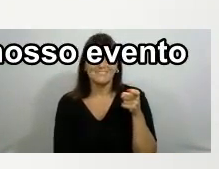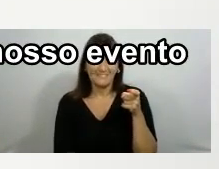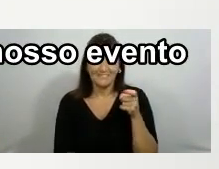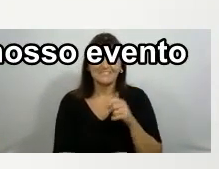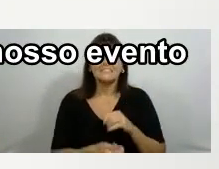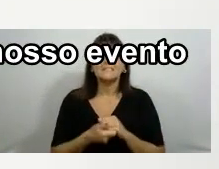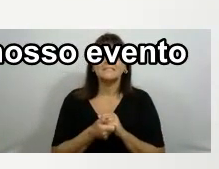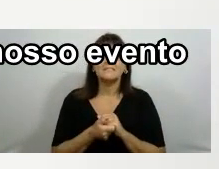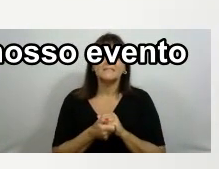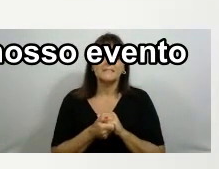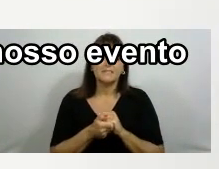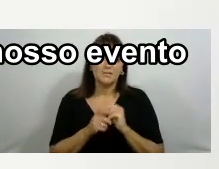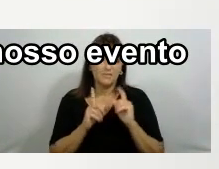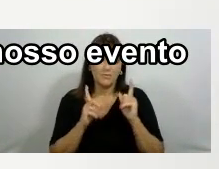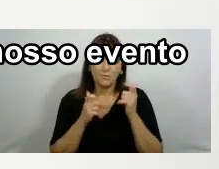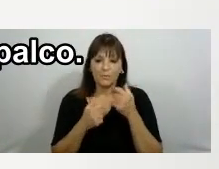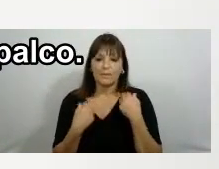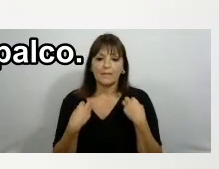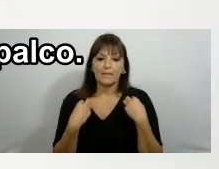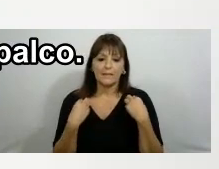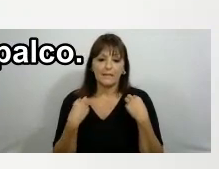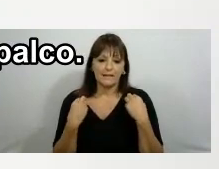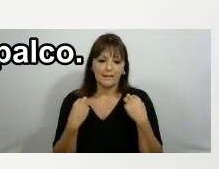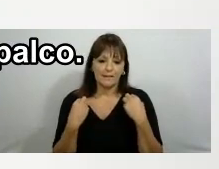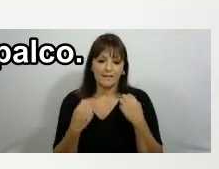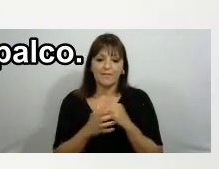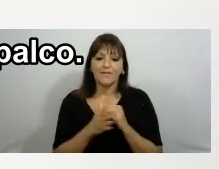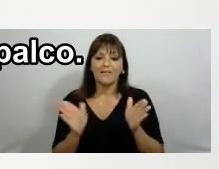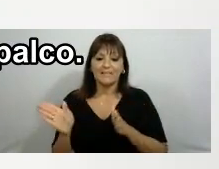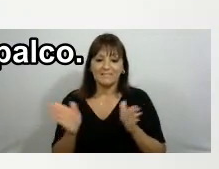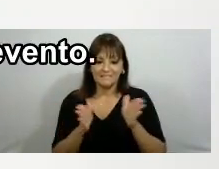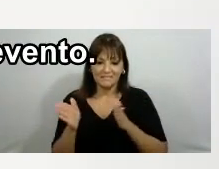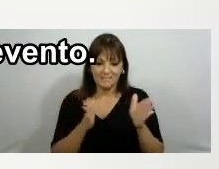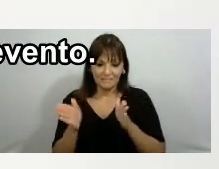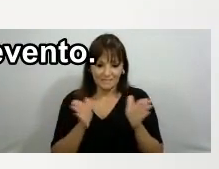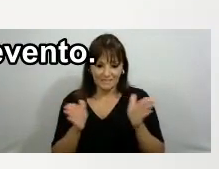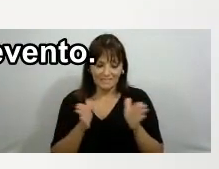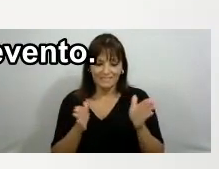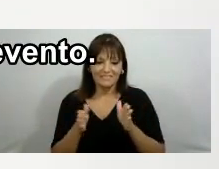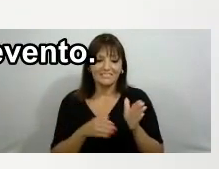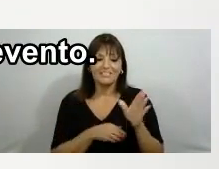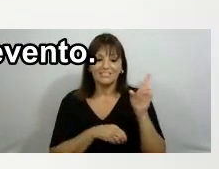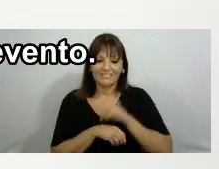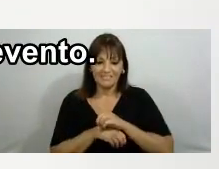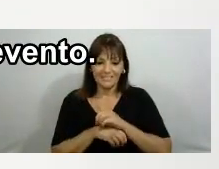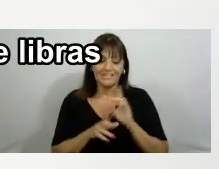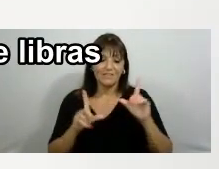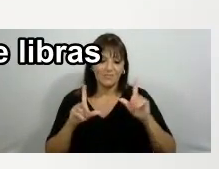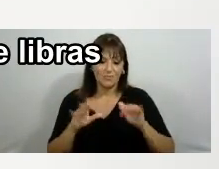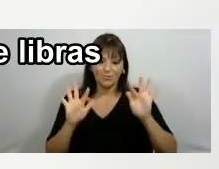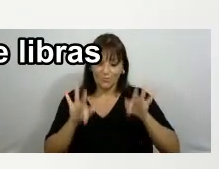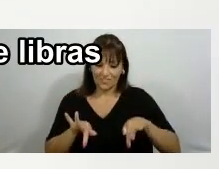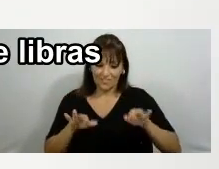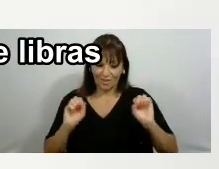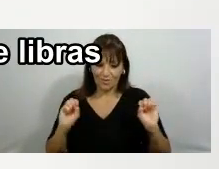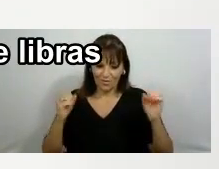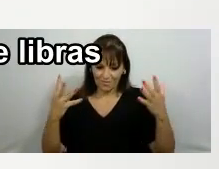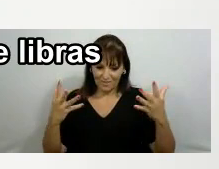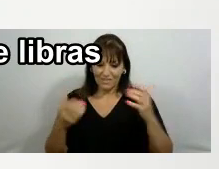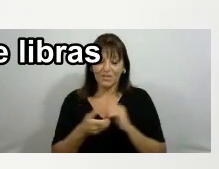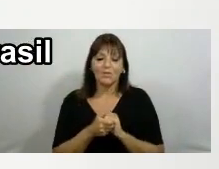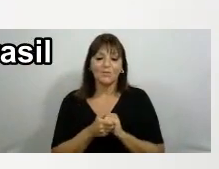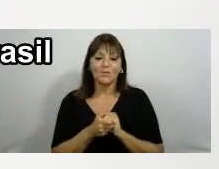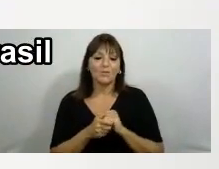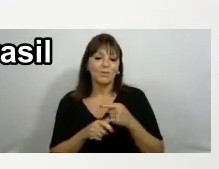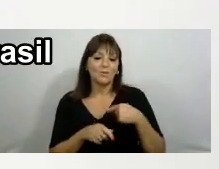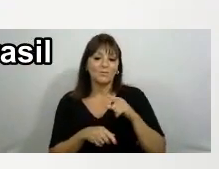vocês. Está todo mundo com a camisa do nosso evento Accessibility Day em cima do palco. Essa foto foi feita no final do evento. Todos estão fazendo o sinal